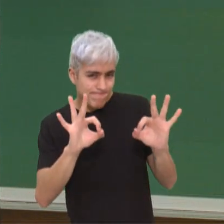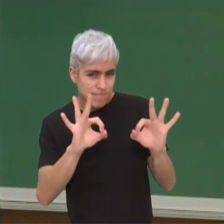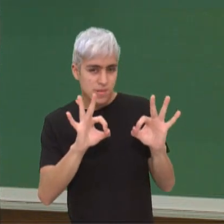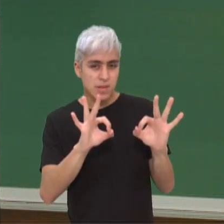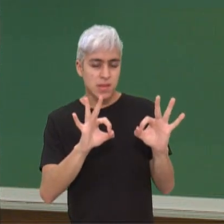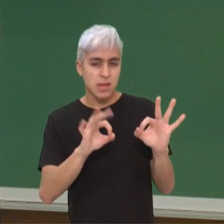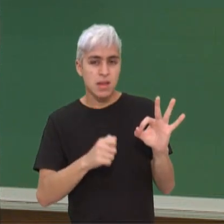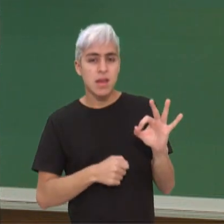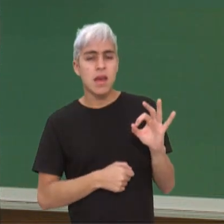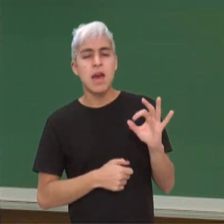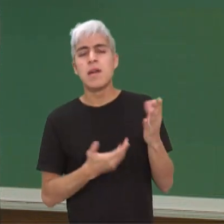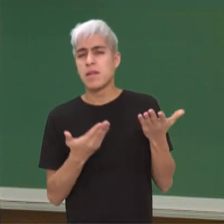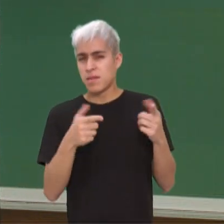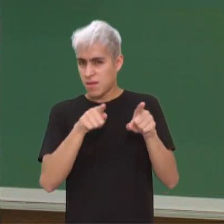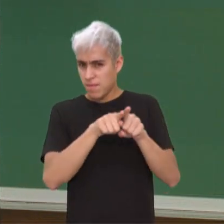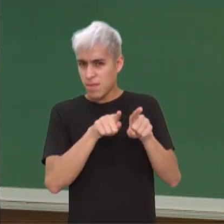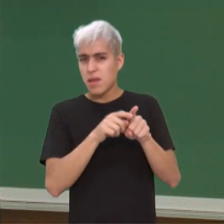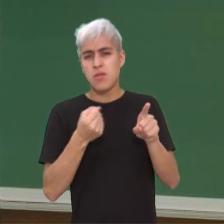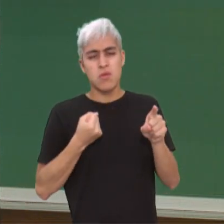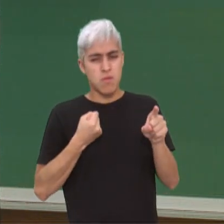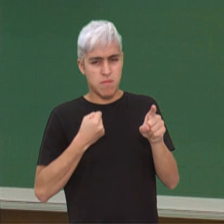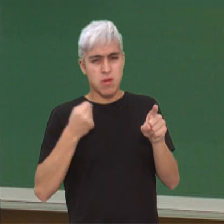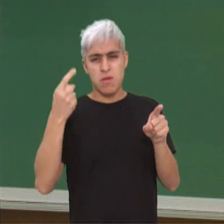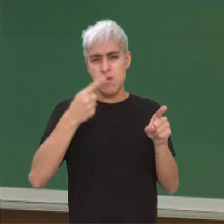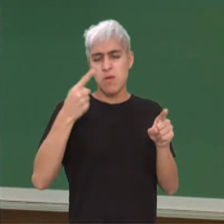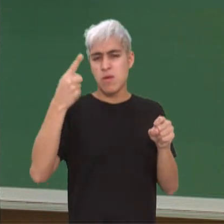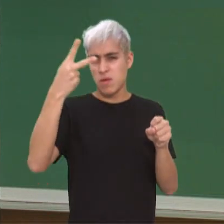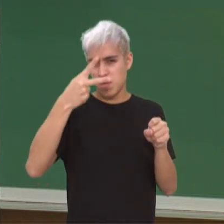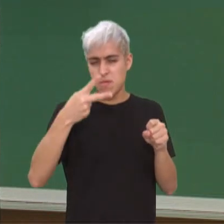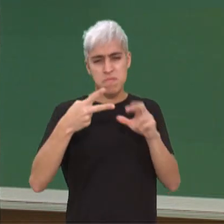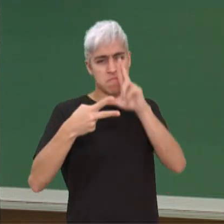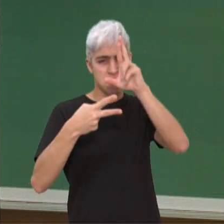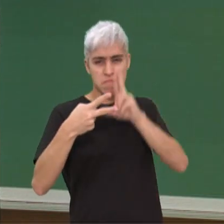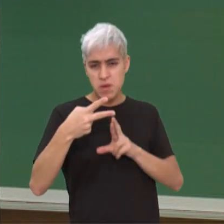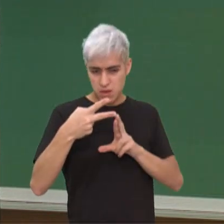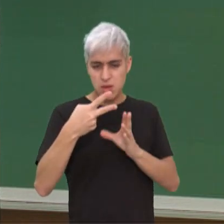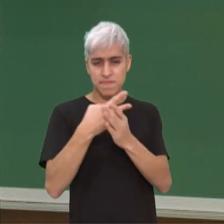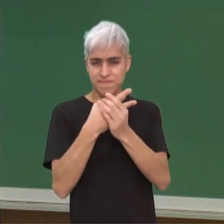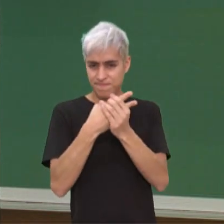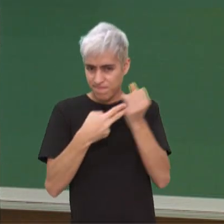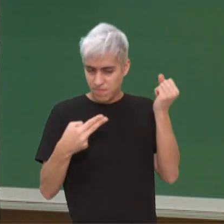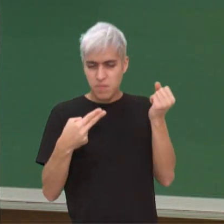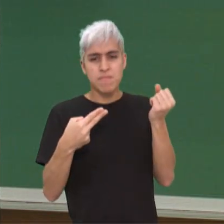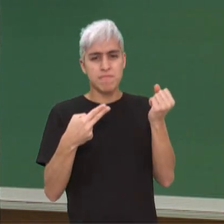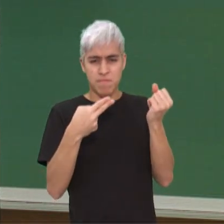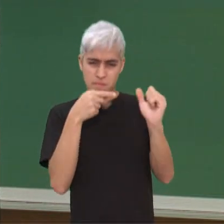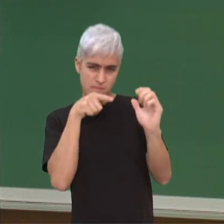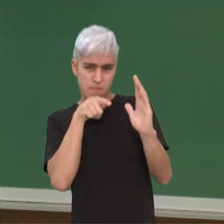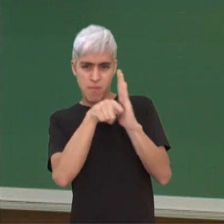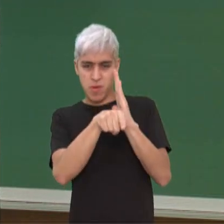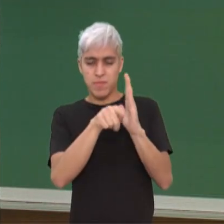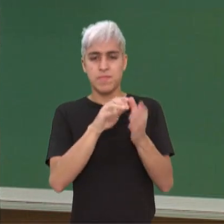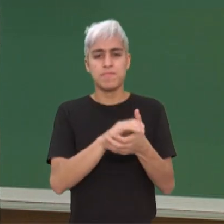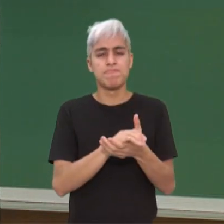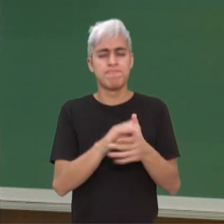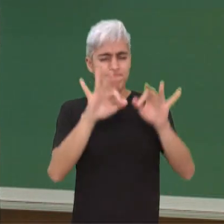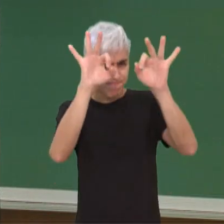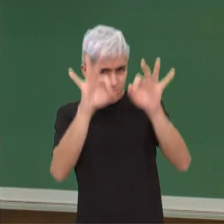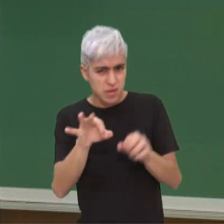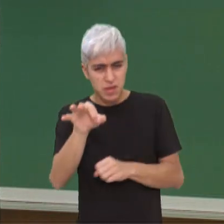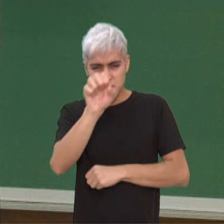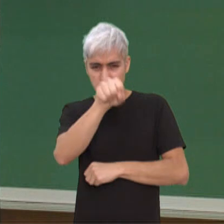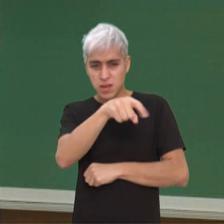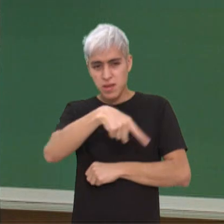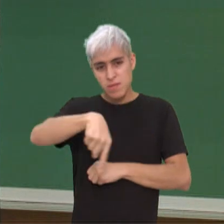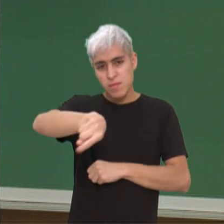número 1, né, e a número 2, as duas questões? Eu tenho certeza que sim, né,